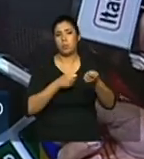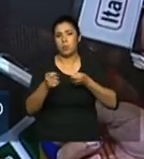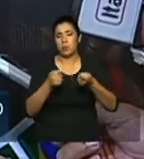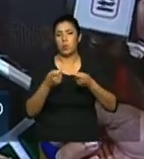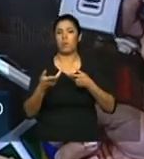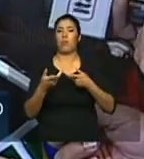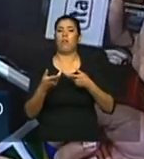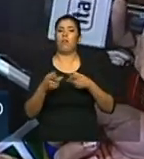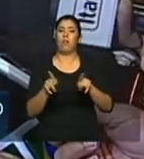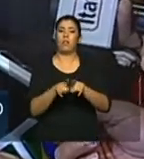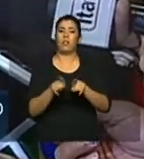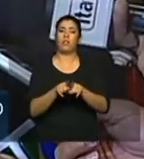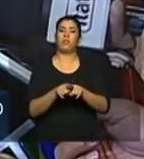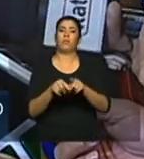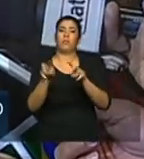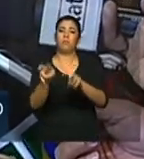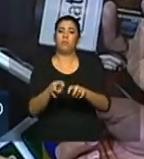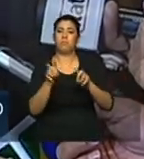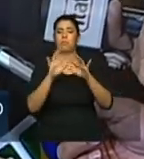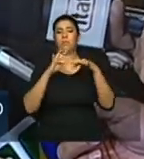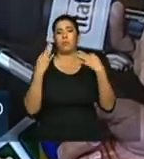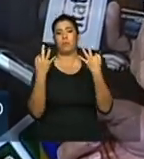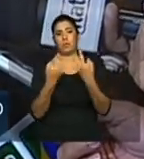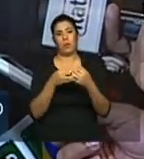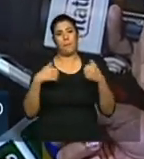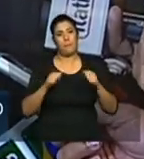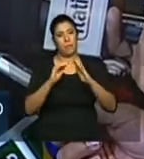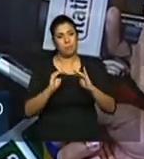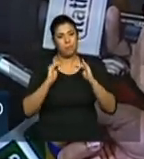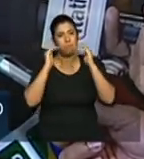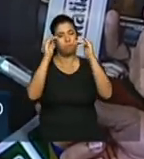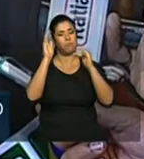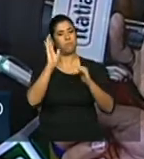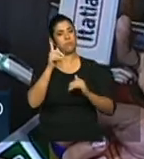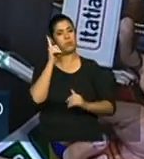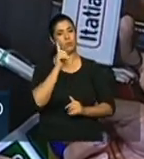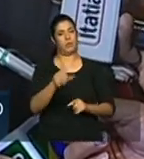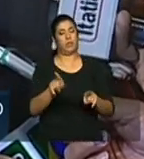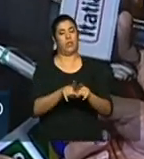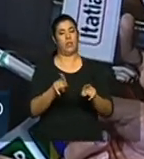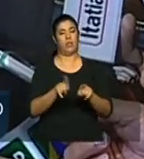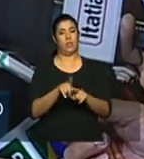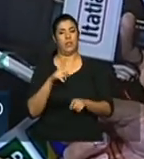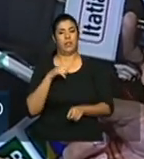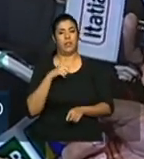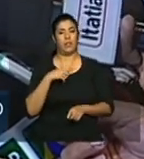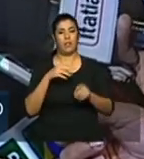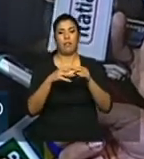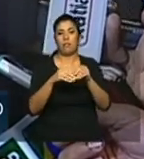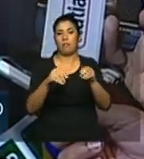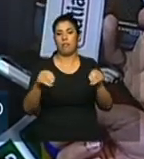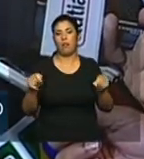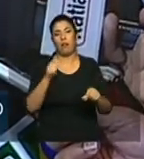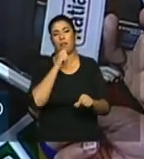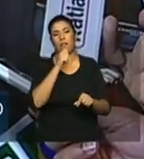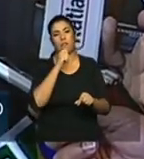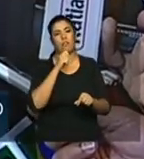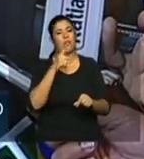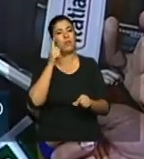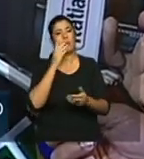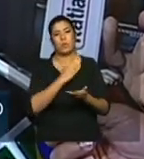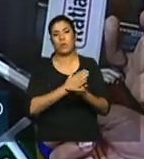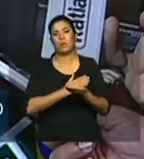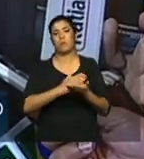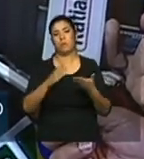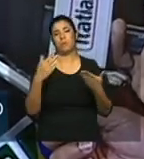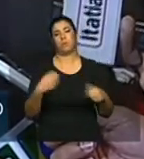familiar. Então, acho que é questão de potencializar isso que nós já conquistamos. E temos também terras improdutivas. É sobre essas